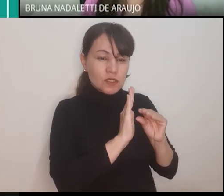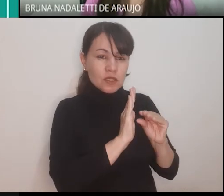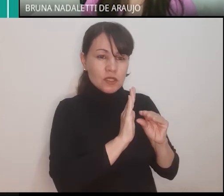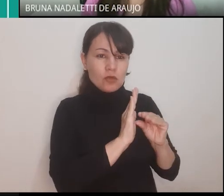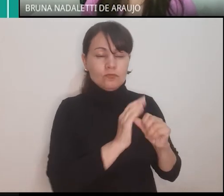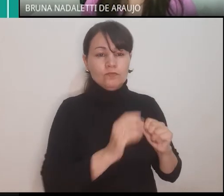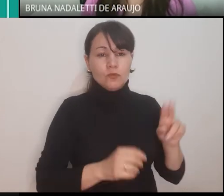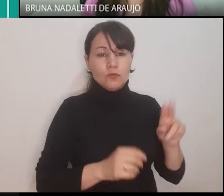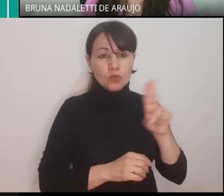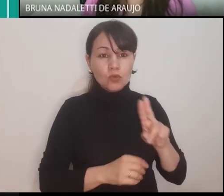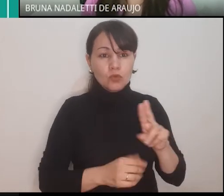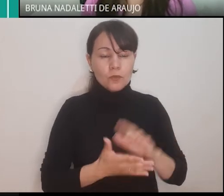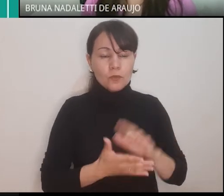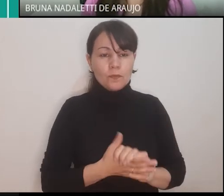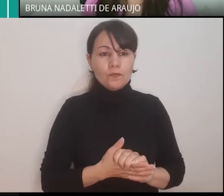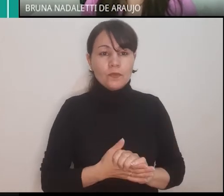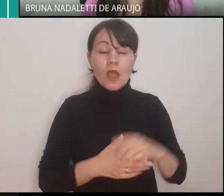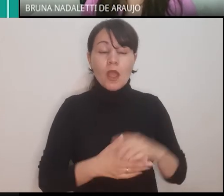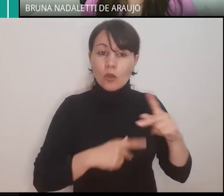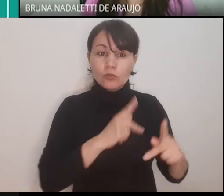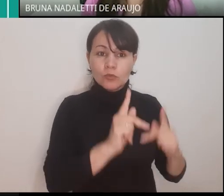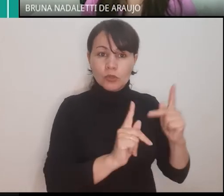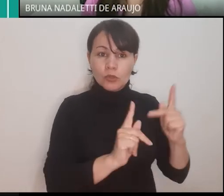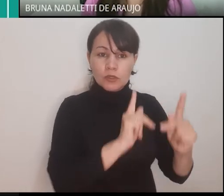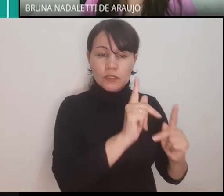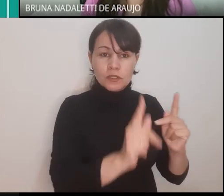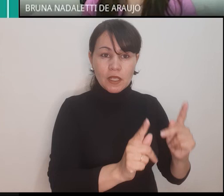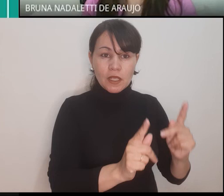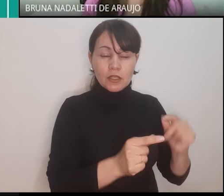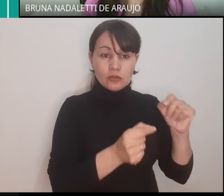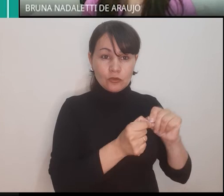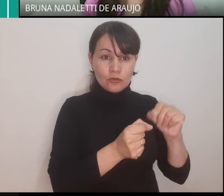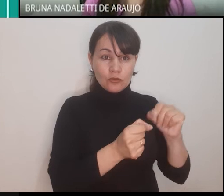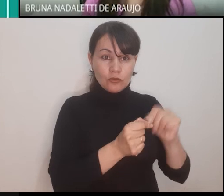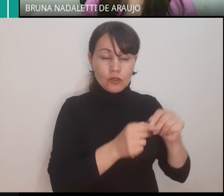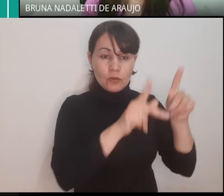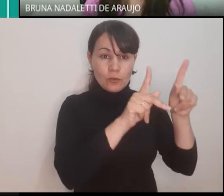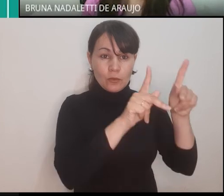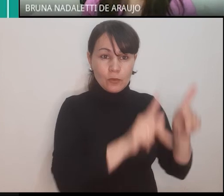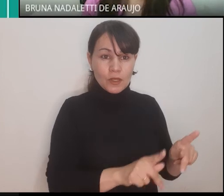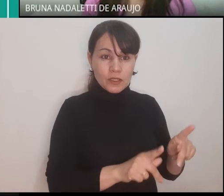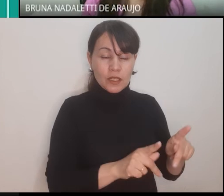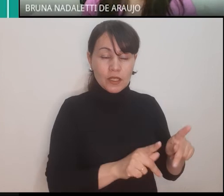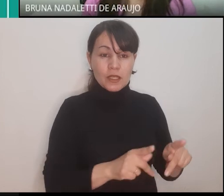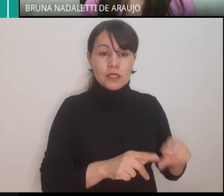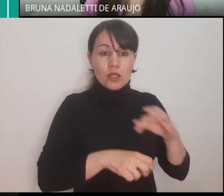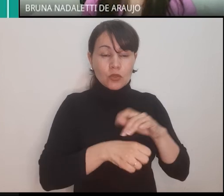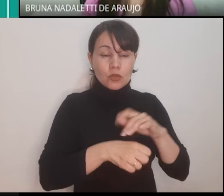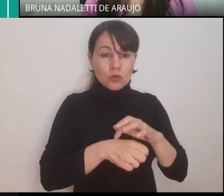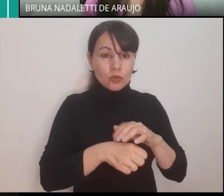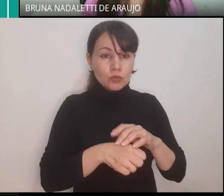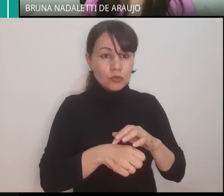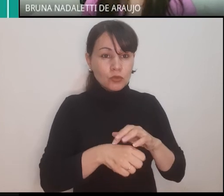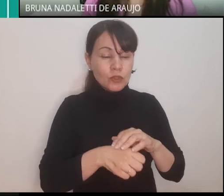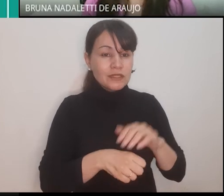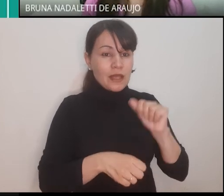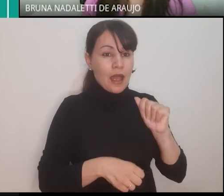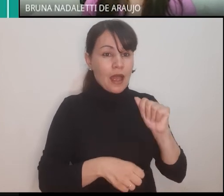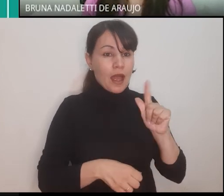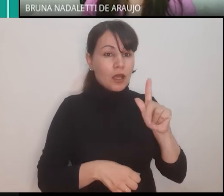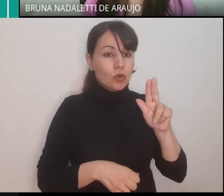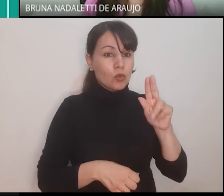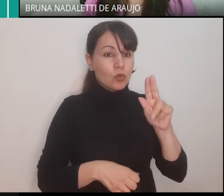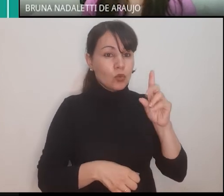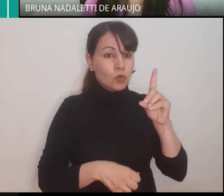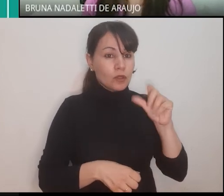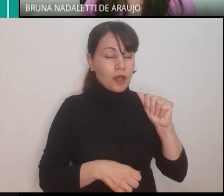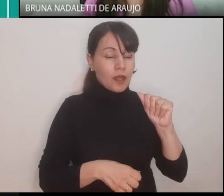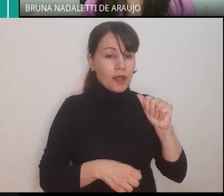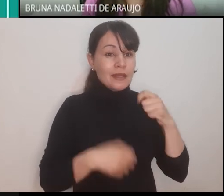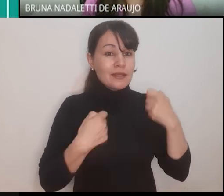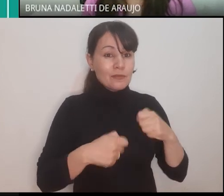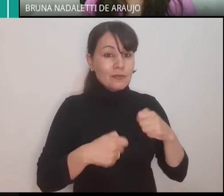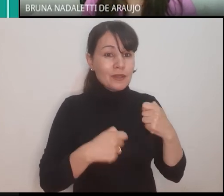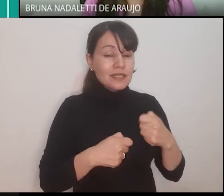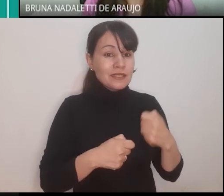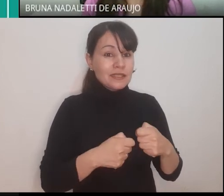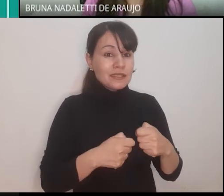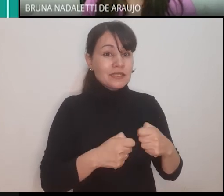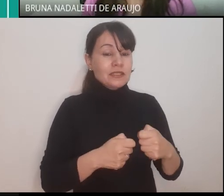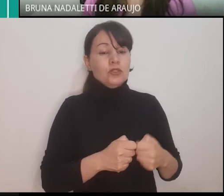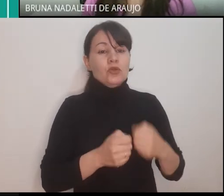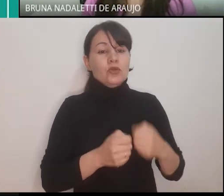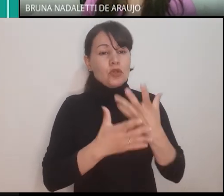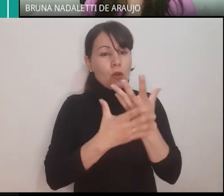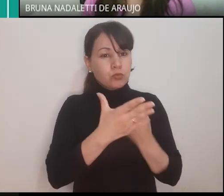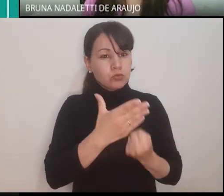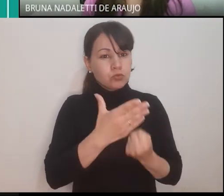sua vez, ela é um processo utilizado em pacientes com doença aguda e que necessitam de diálise por curto